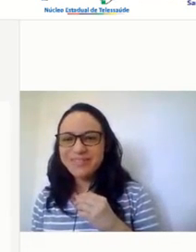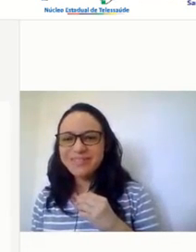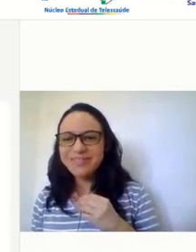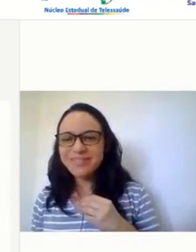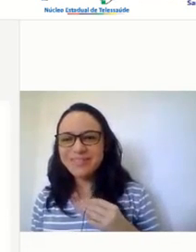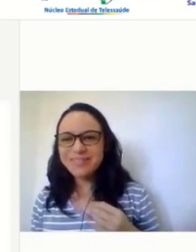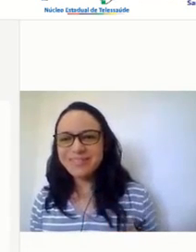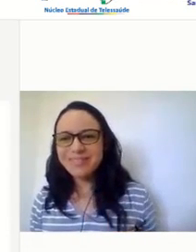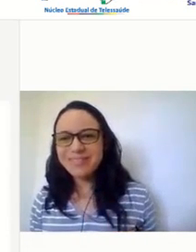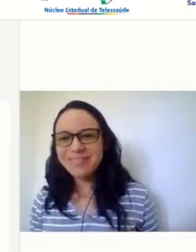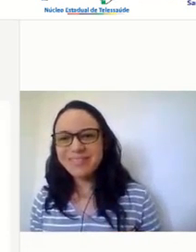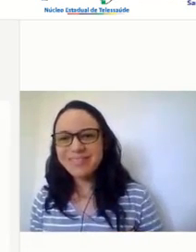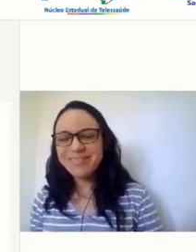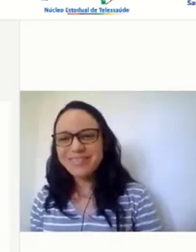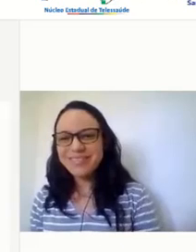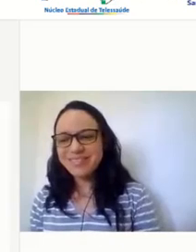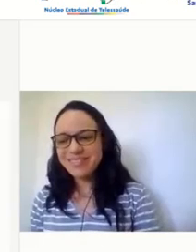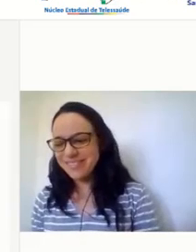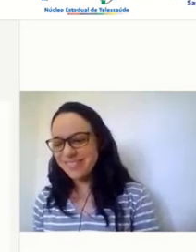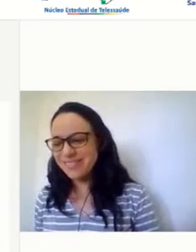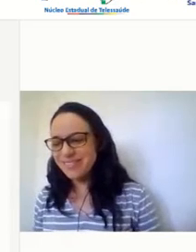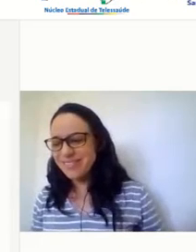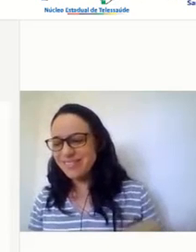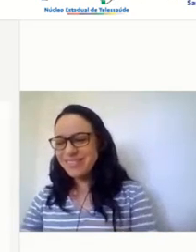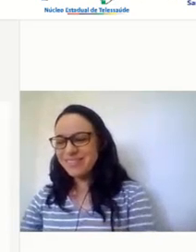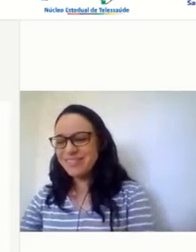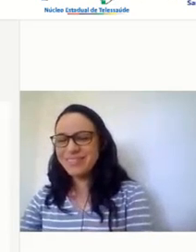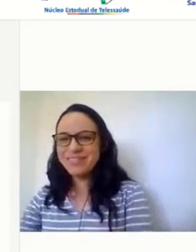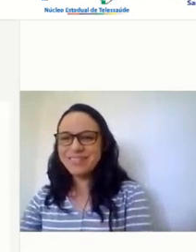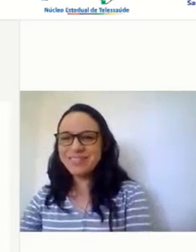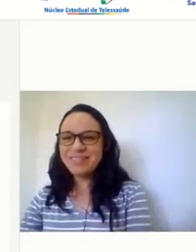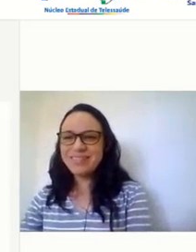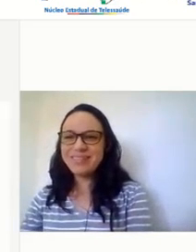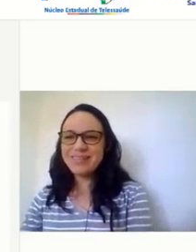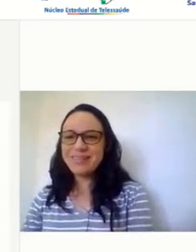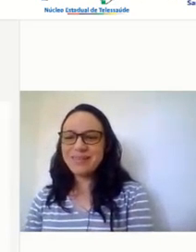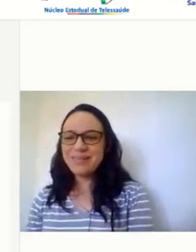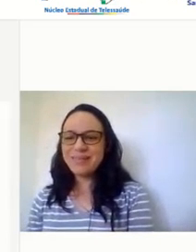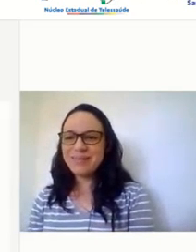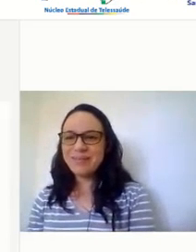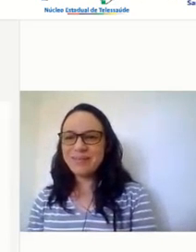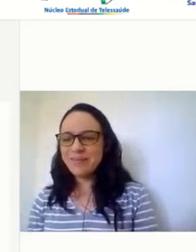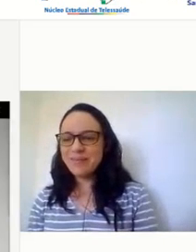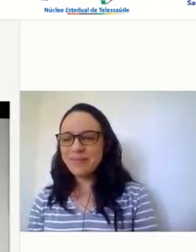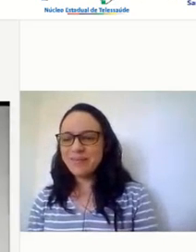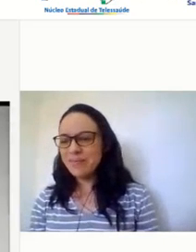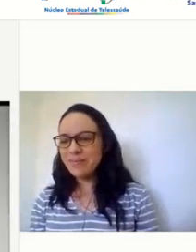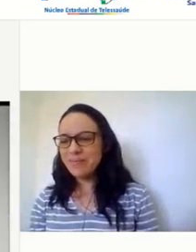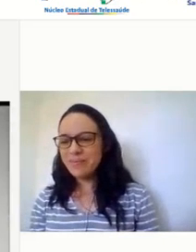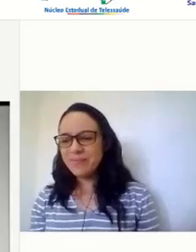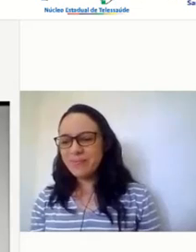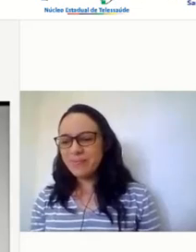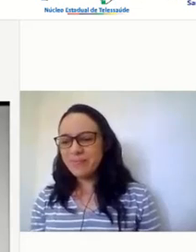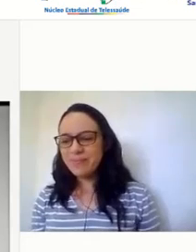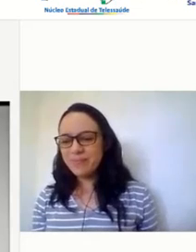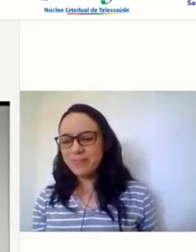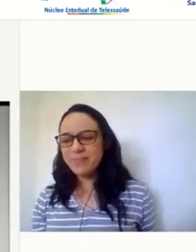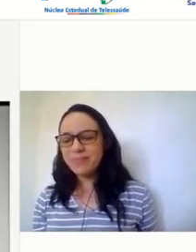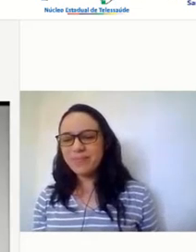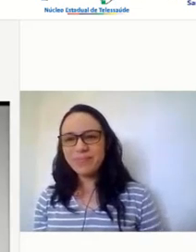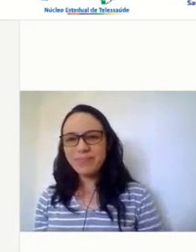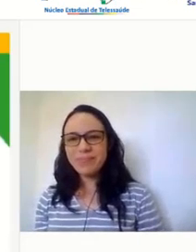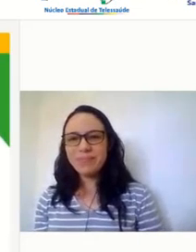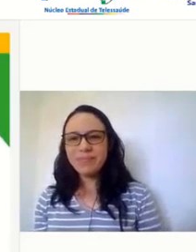é esse vídeo está disponível no youtube não o canal não tem que